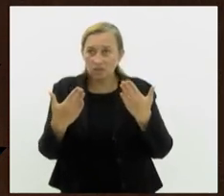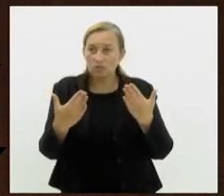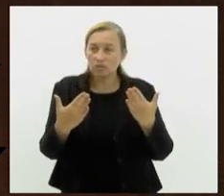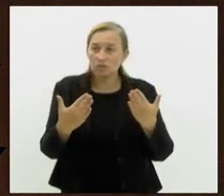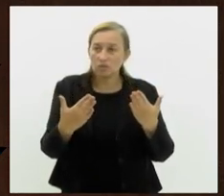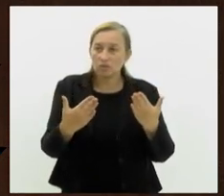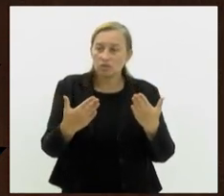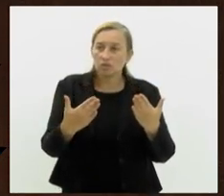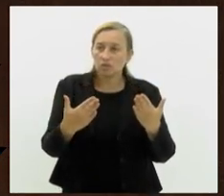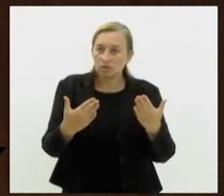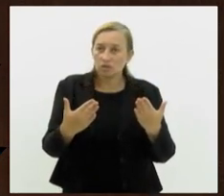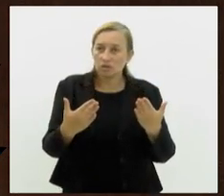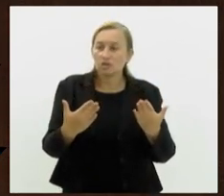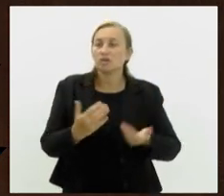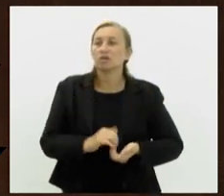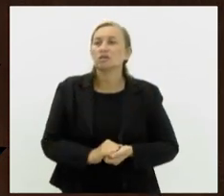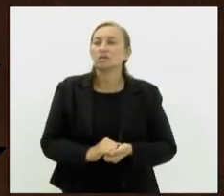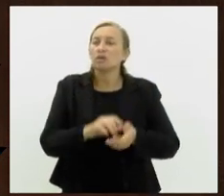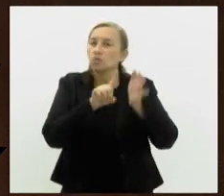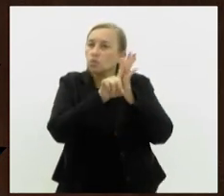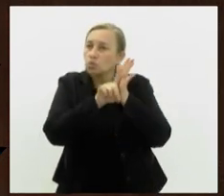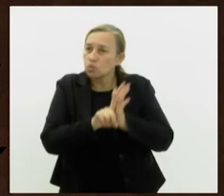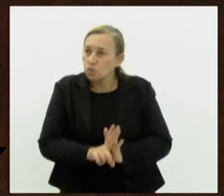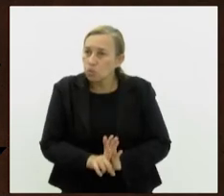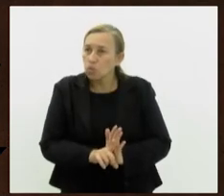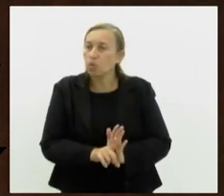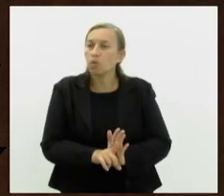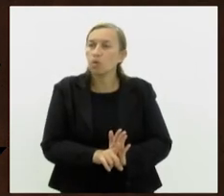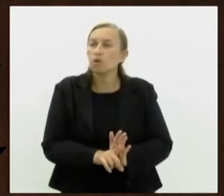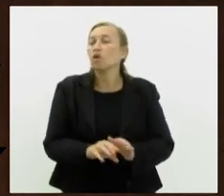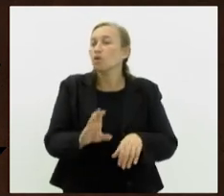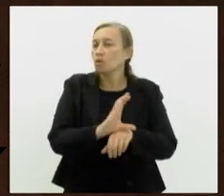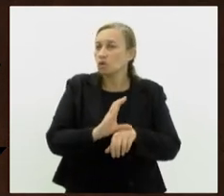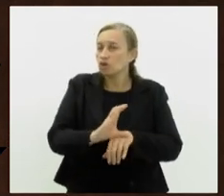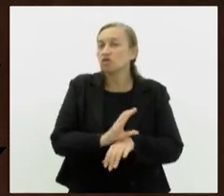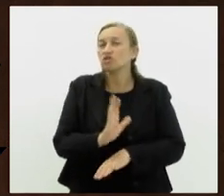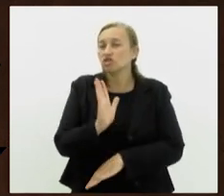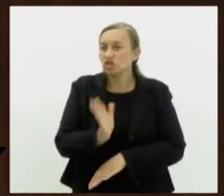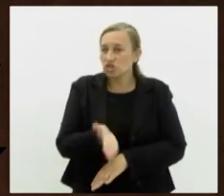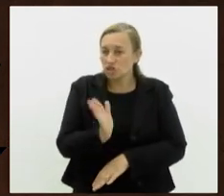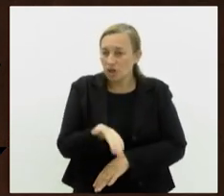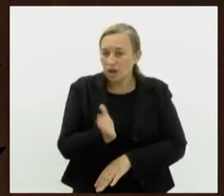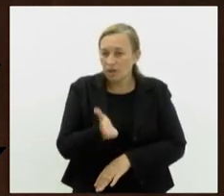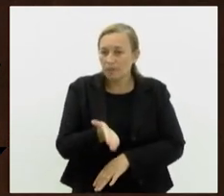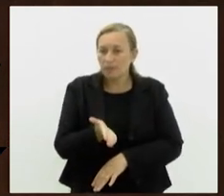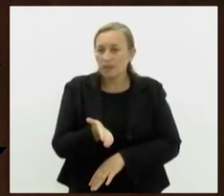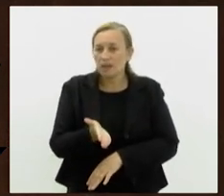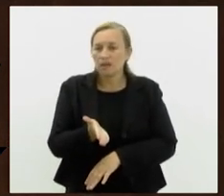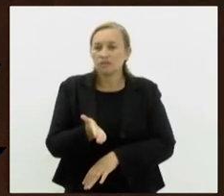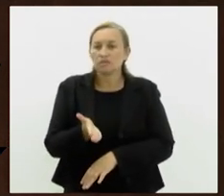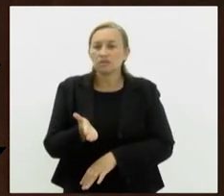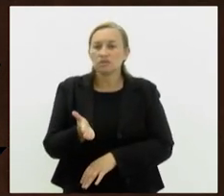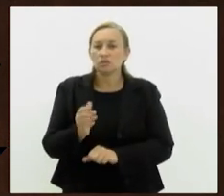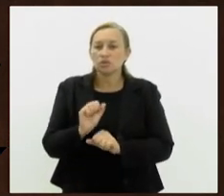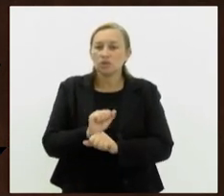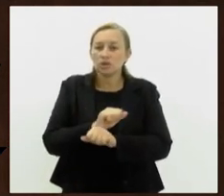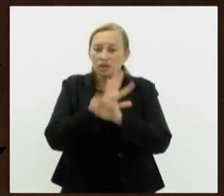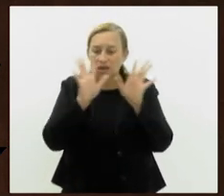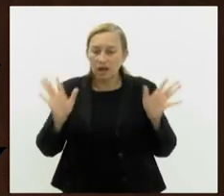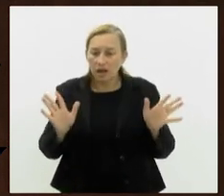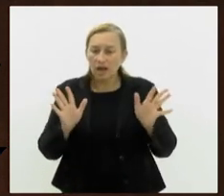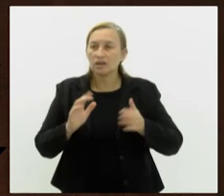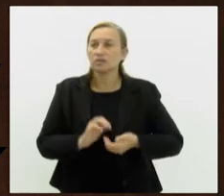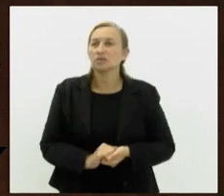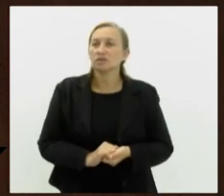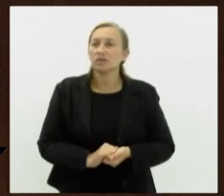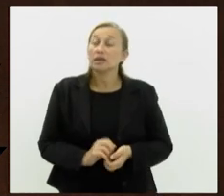o viés da análise constitucional, já nos deixou claro, né, que há